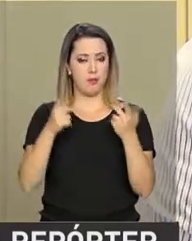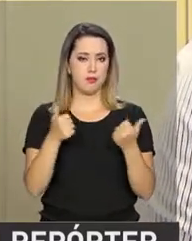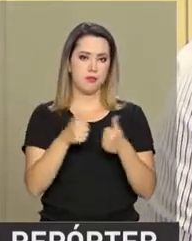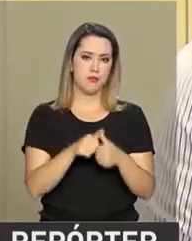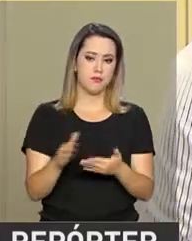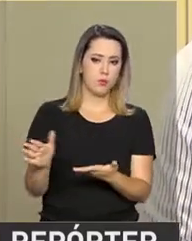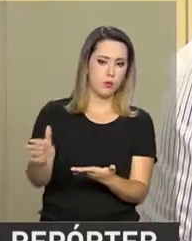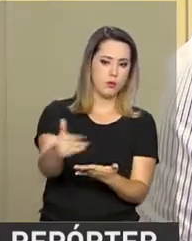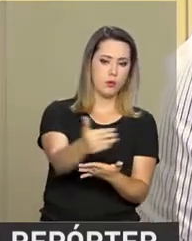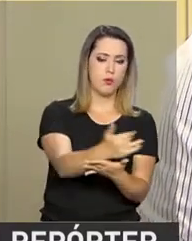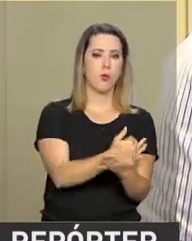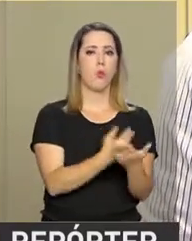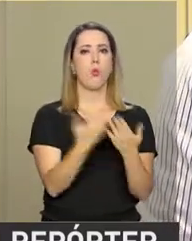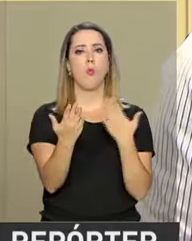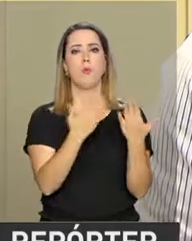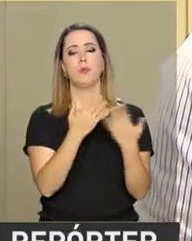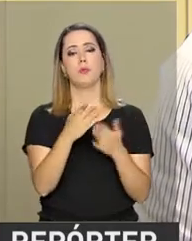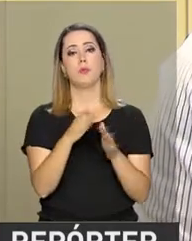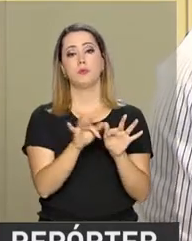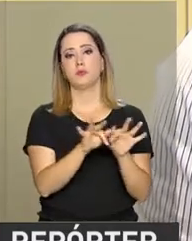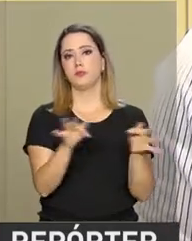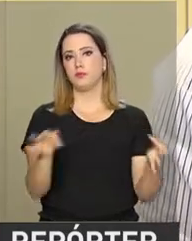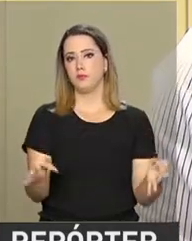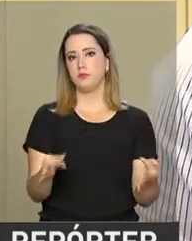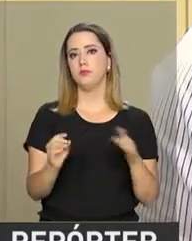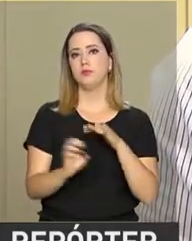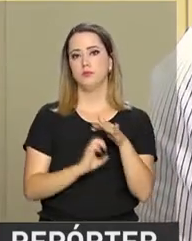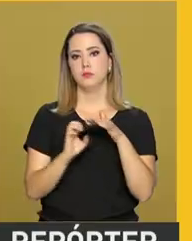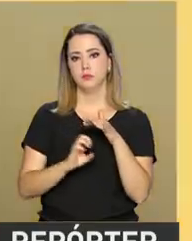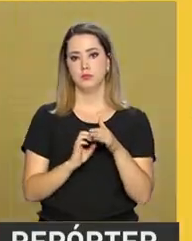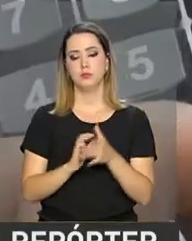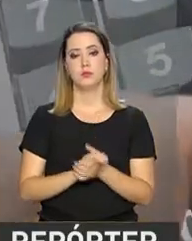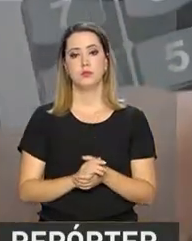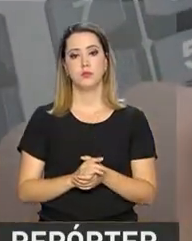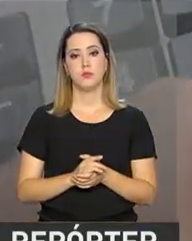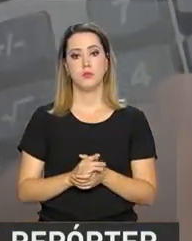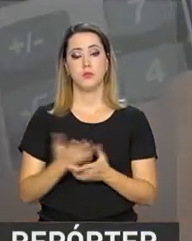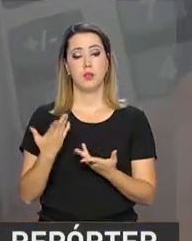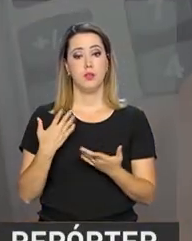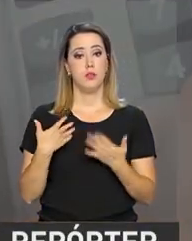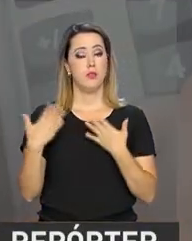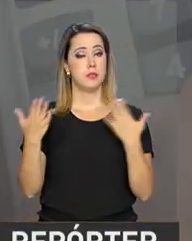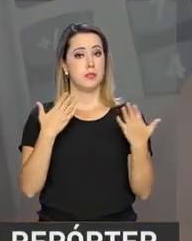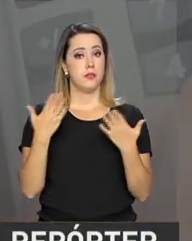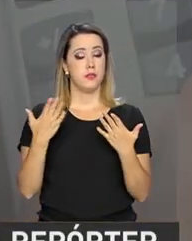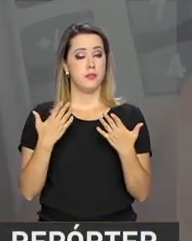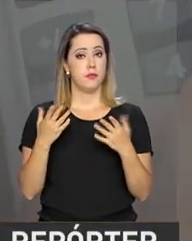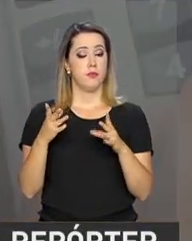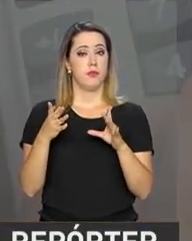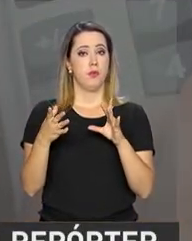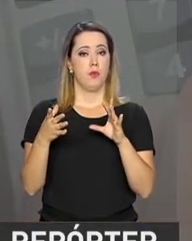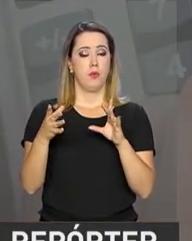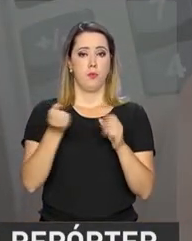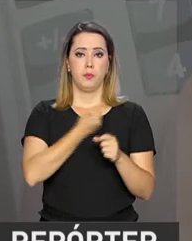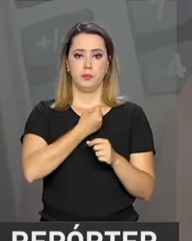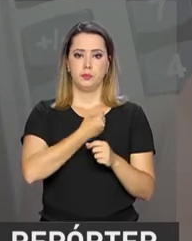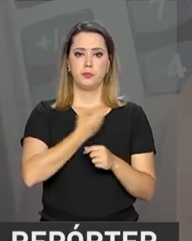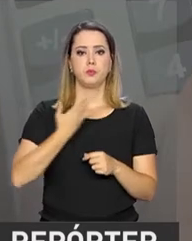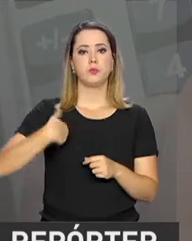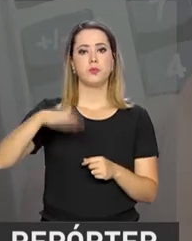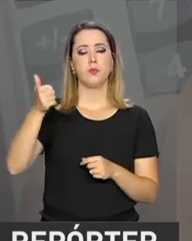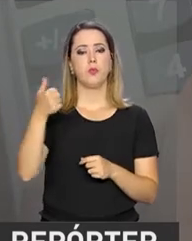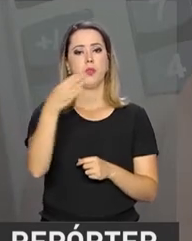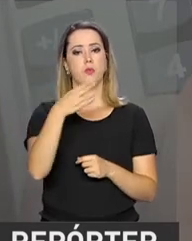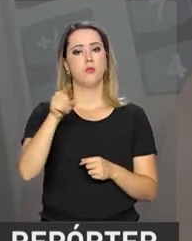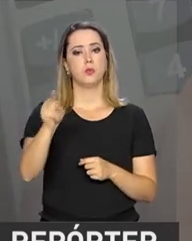recolher o imposto como se fossem empresas pequenas no cruzamento dos dados mais de 14 mil empresas